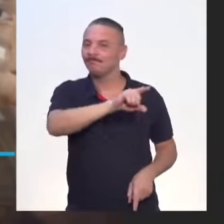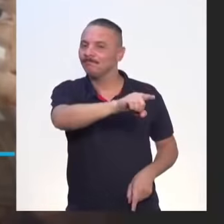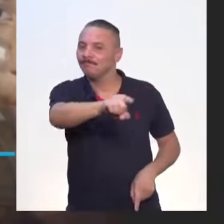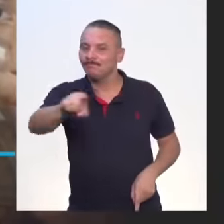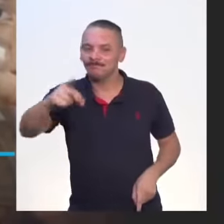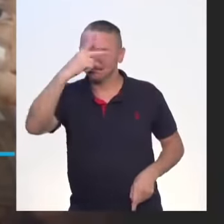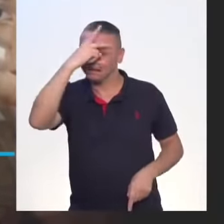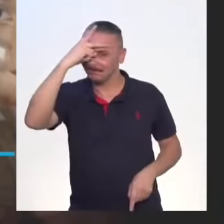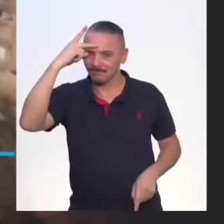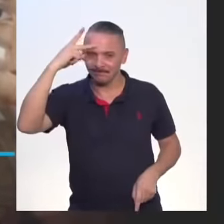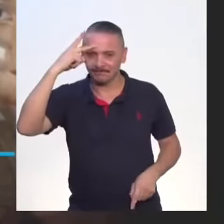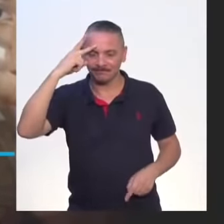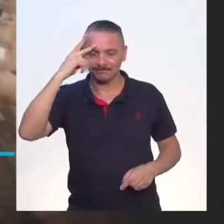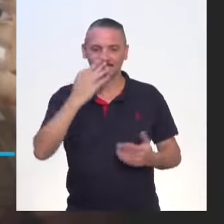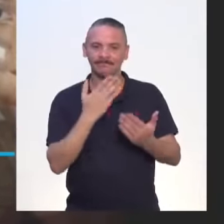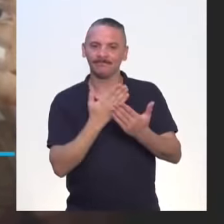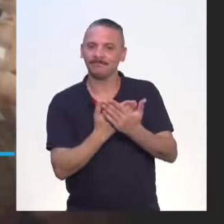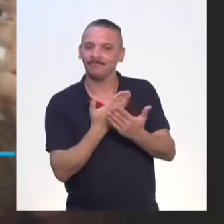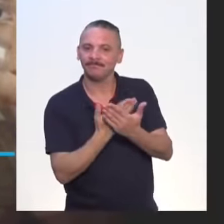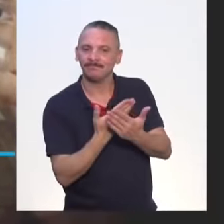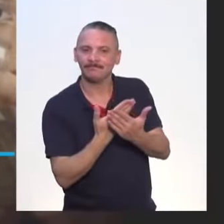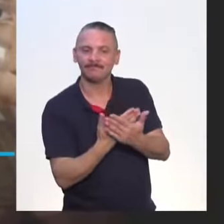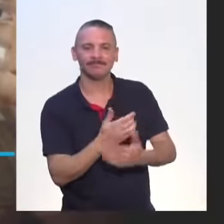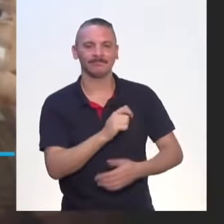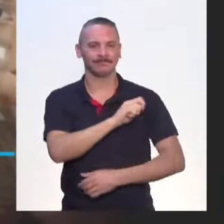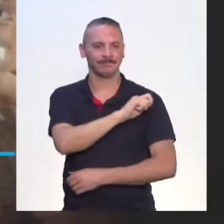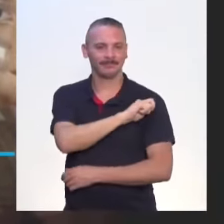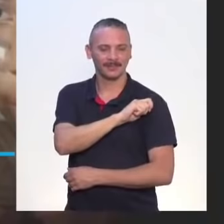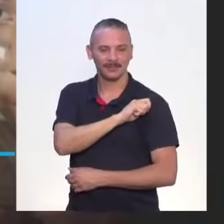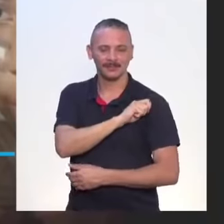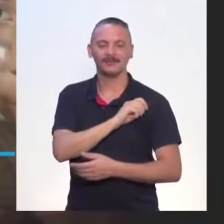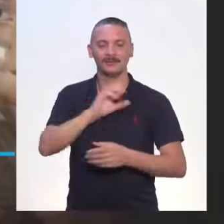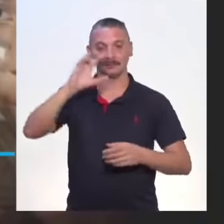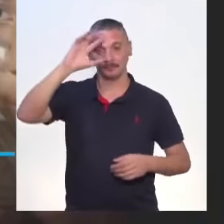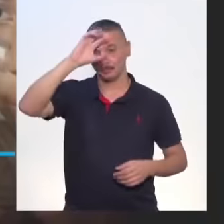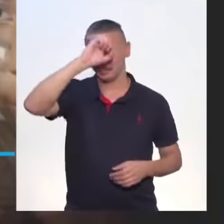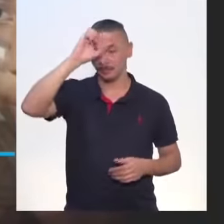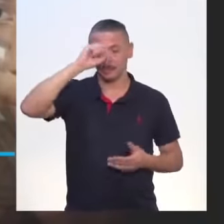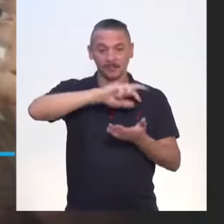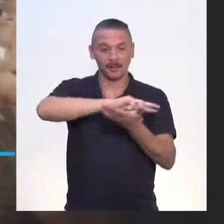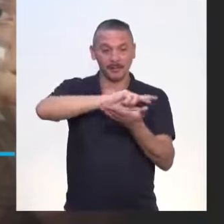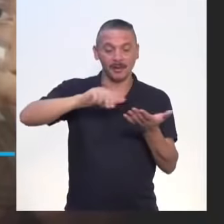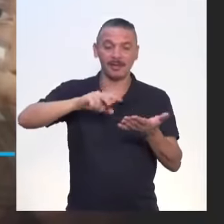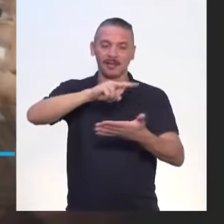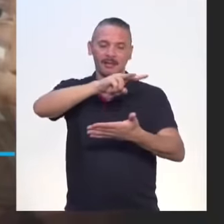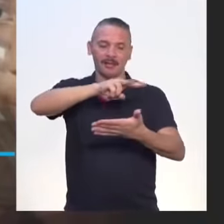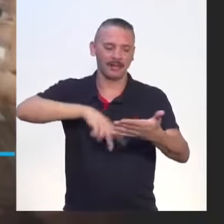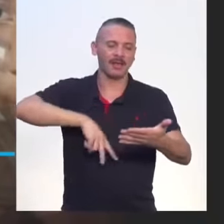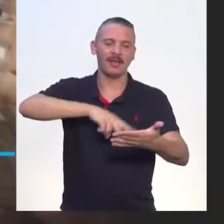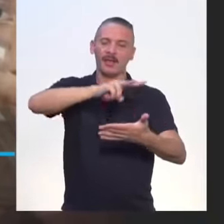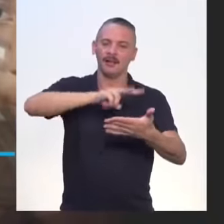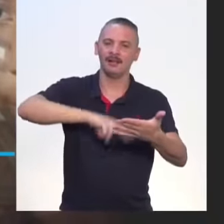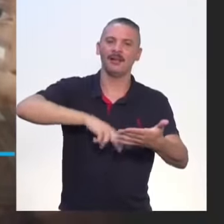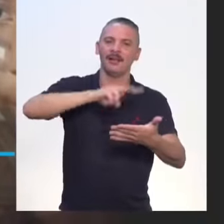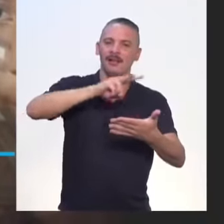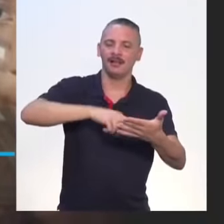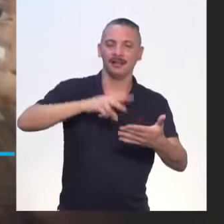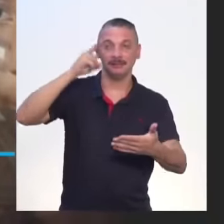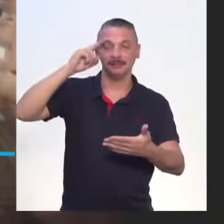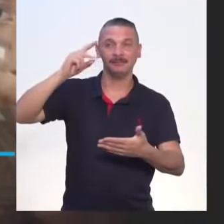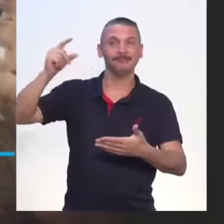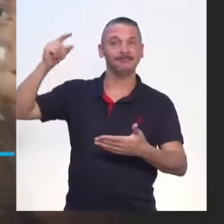né, que está estudando, que está aprendendo coisas. Ler essas narrativas